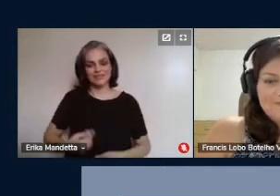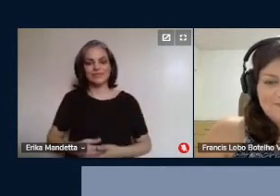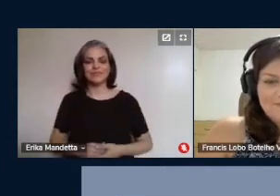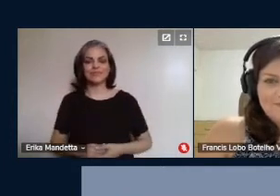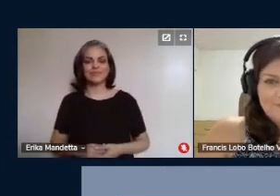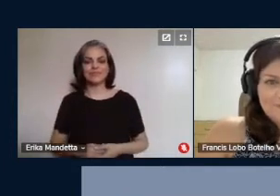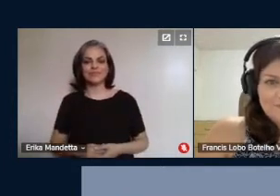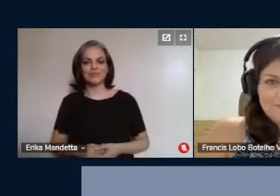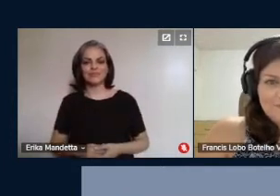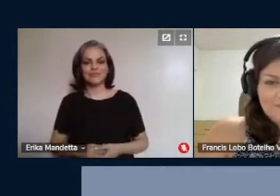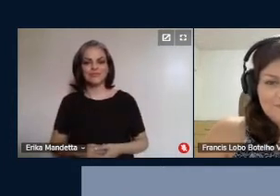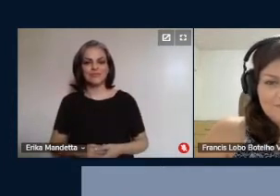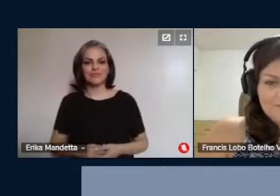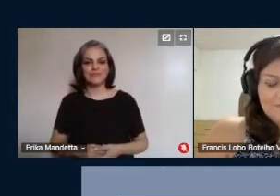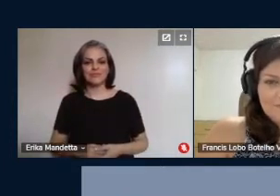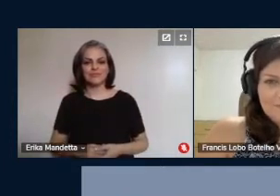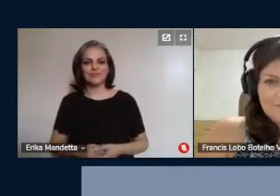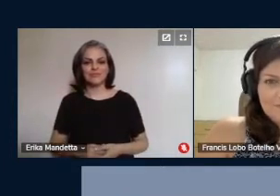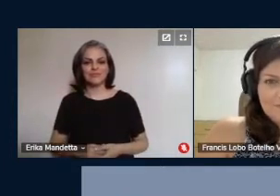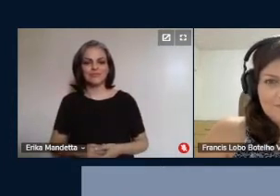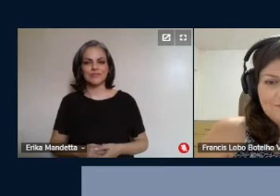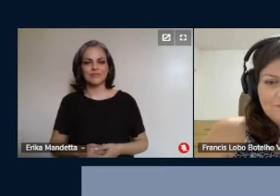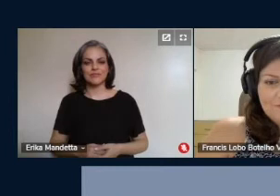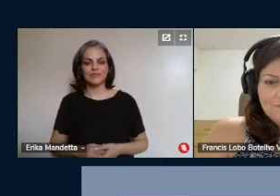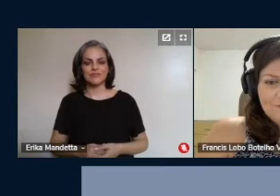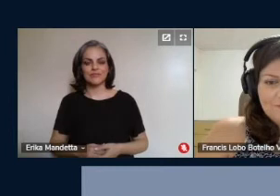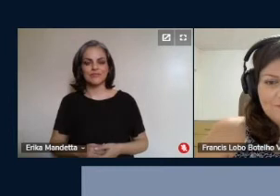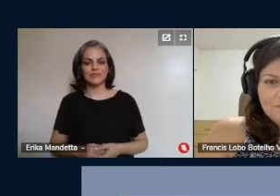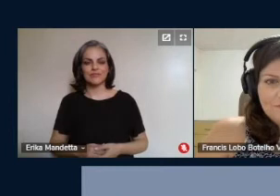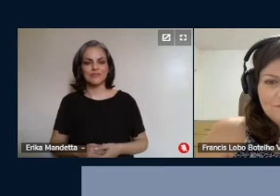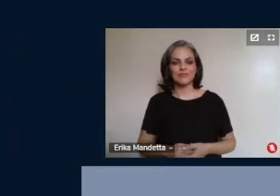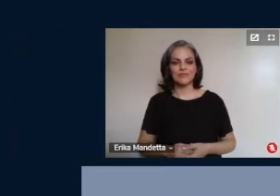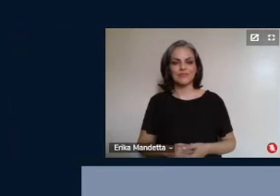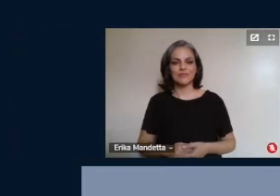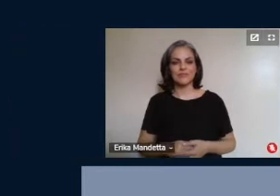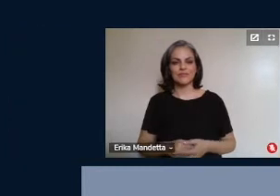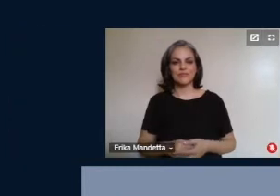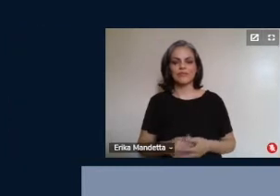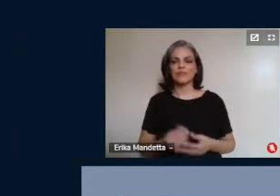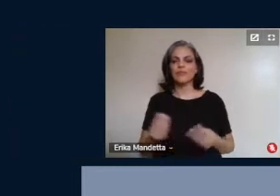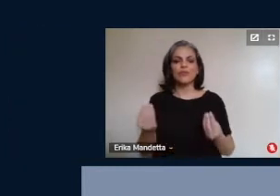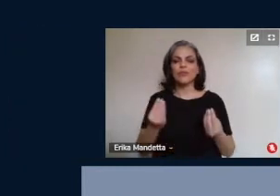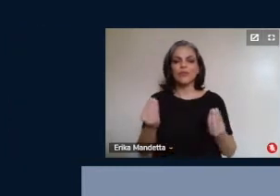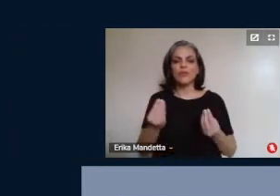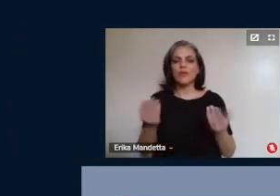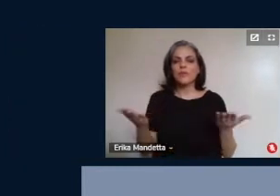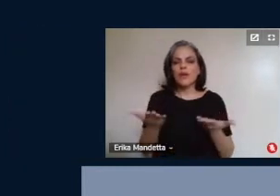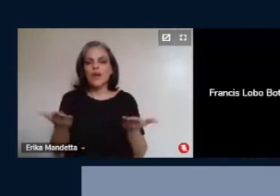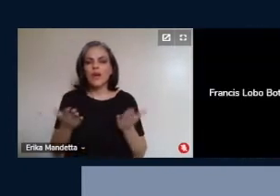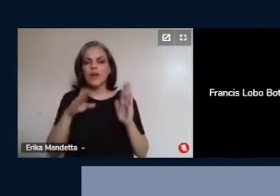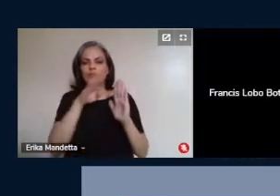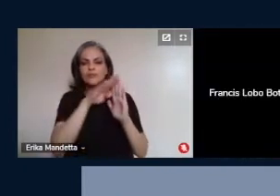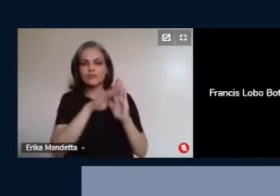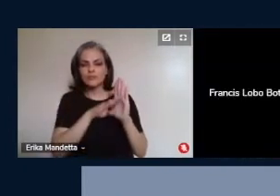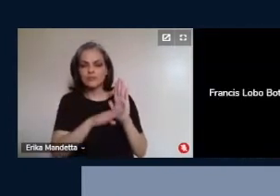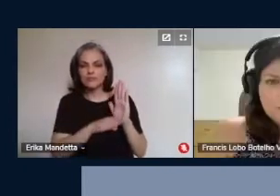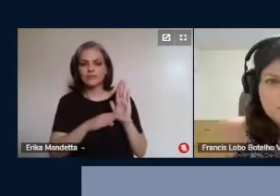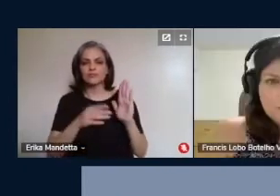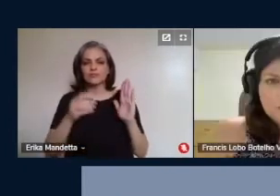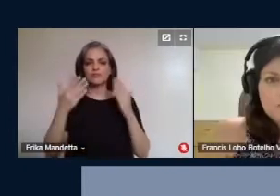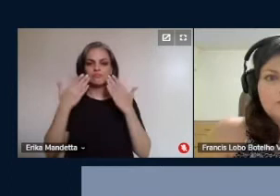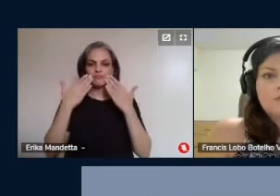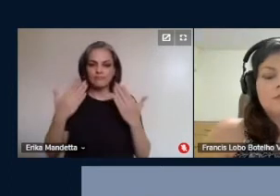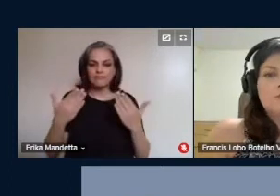dizer que a sequência da defesa é a seguinte. A Francis terá, então,